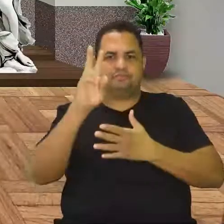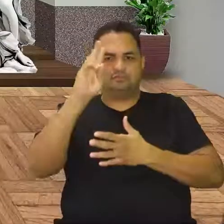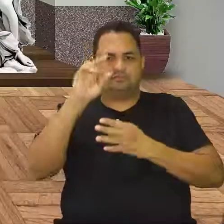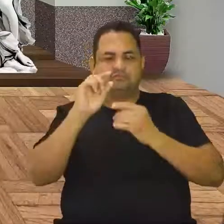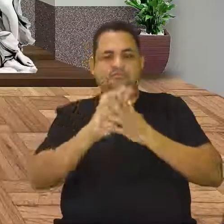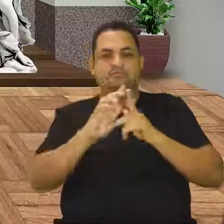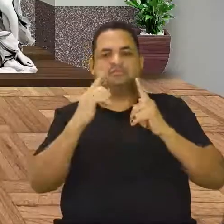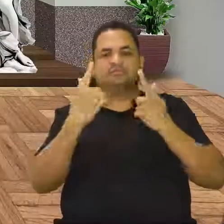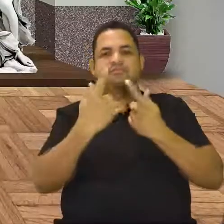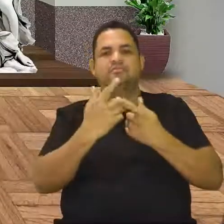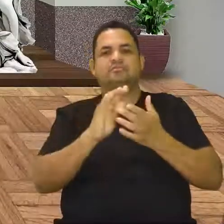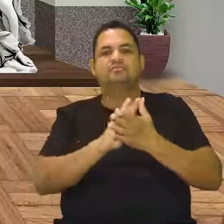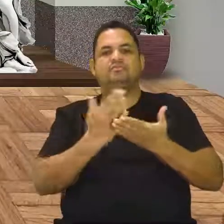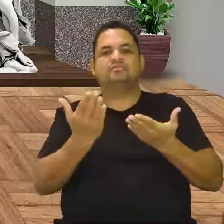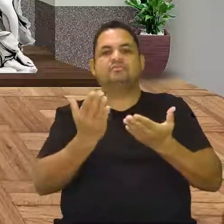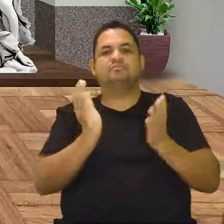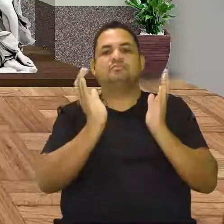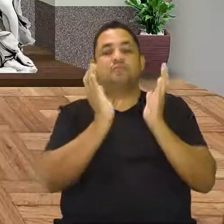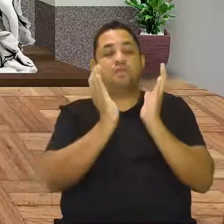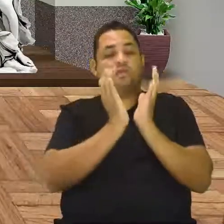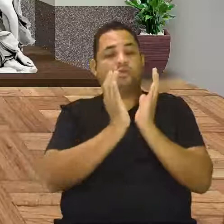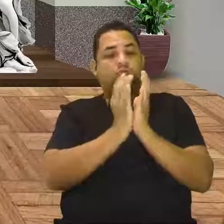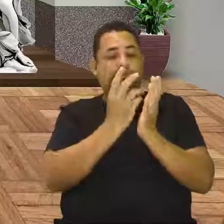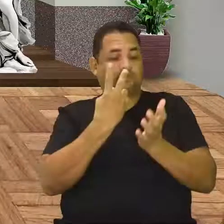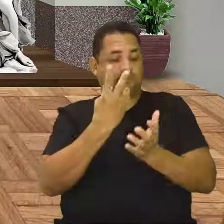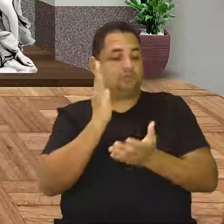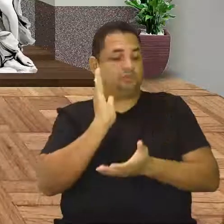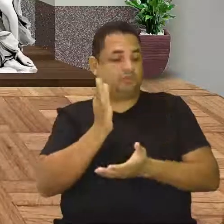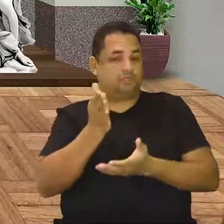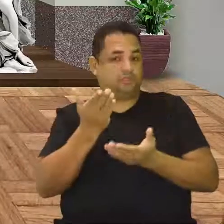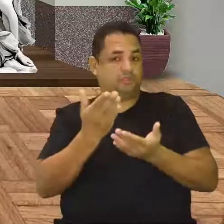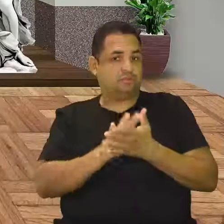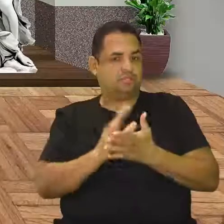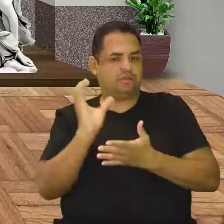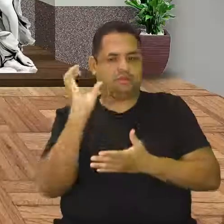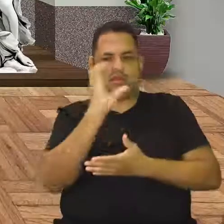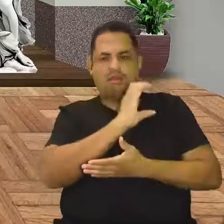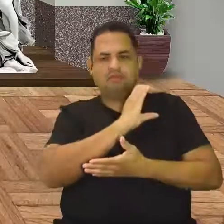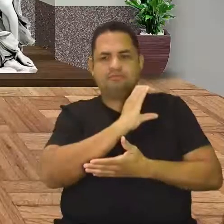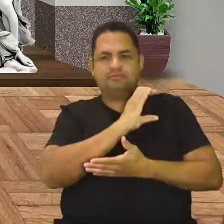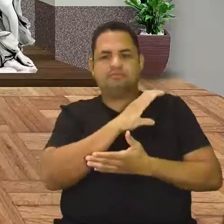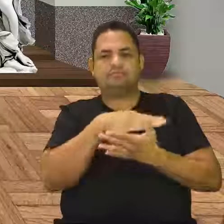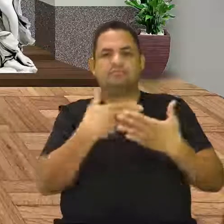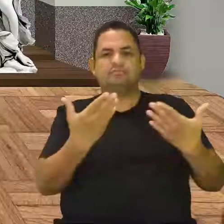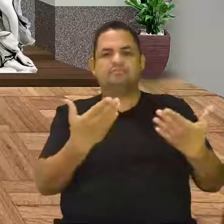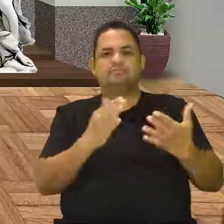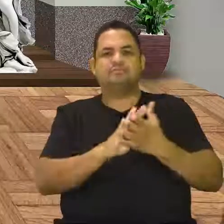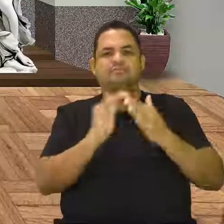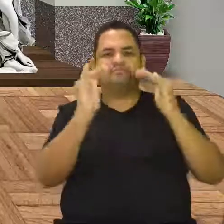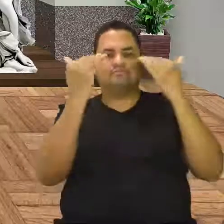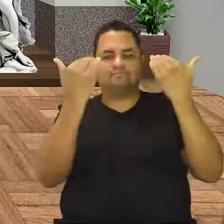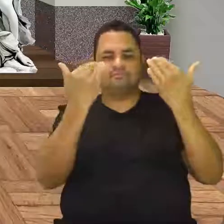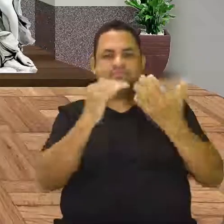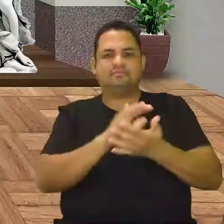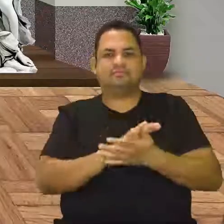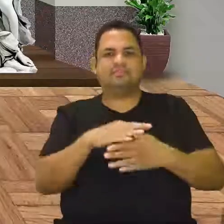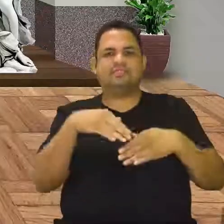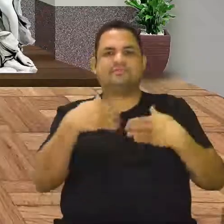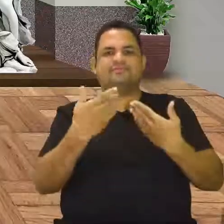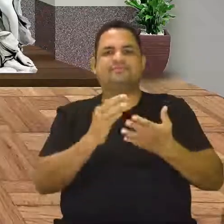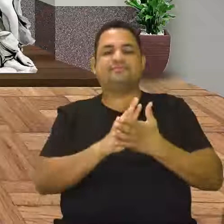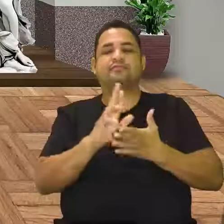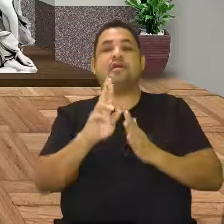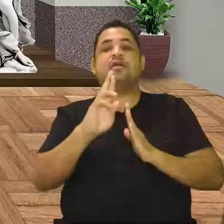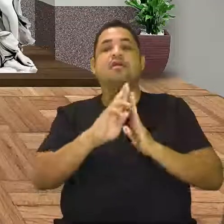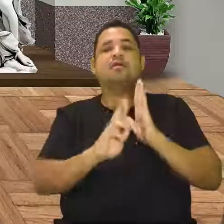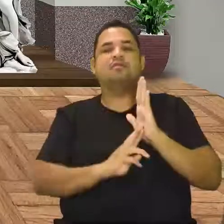tá certa Nós já estamos na unidade 2 passar muito rápida é aluno Presta atenção Qual é a